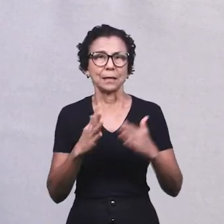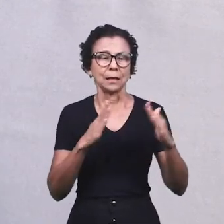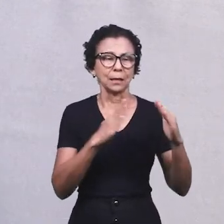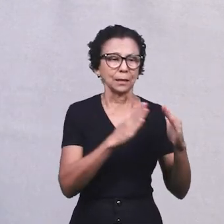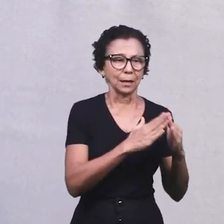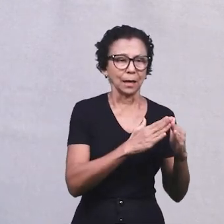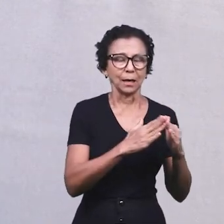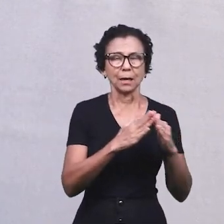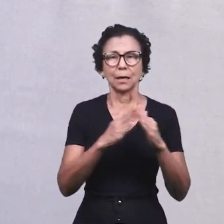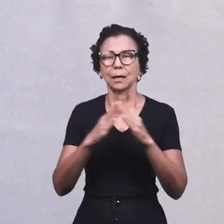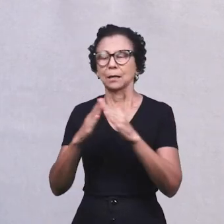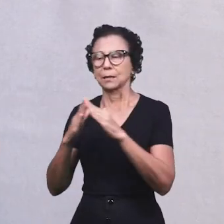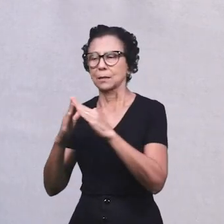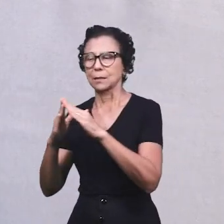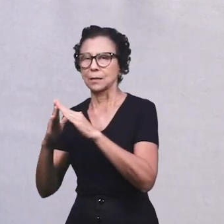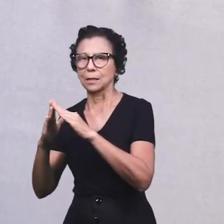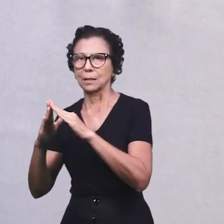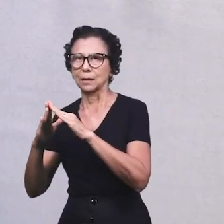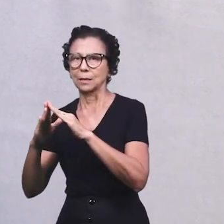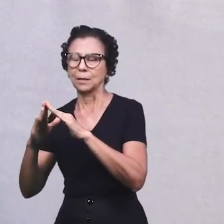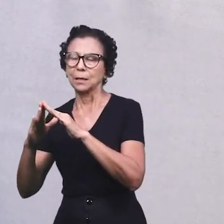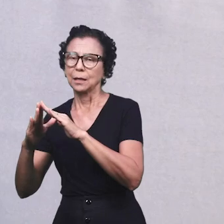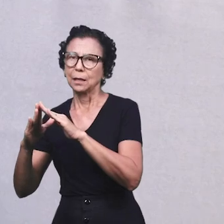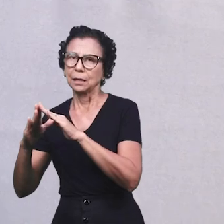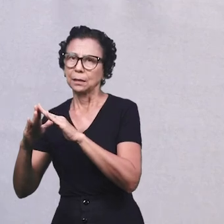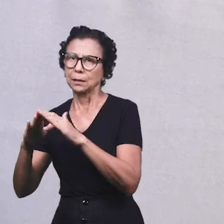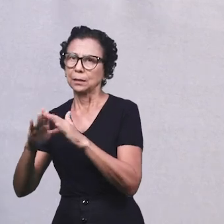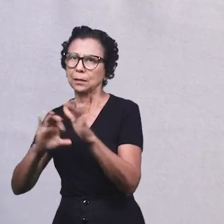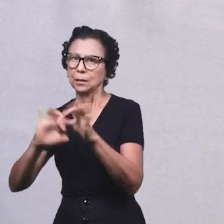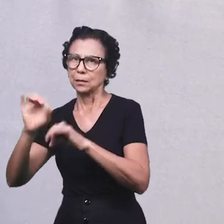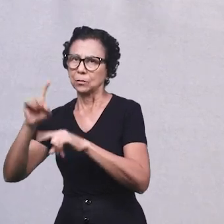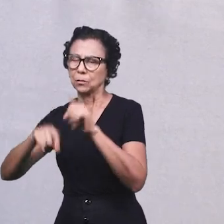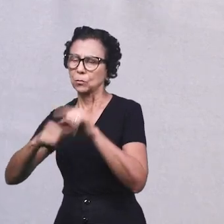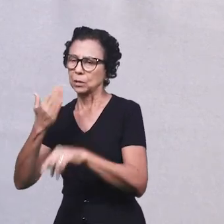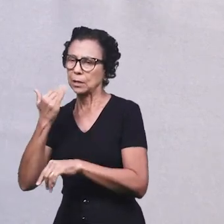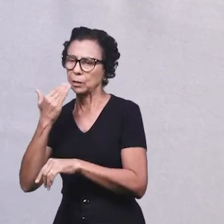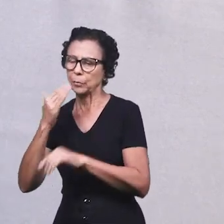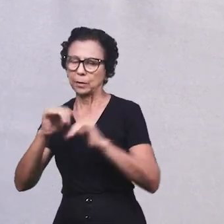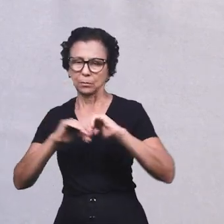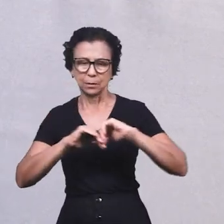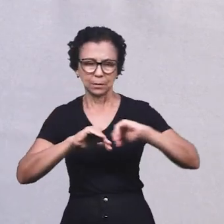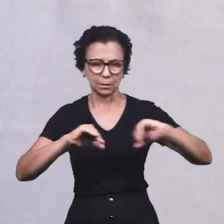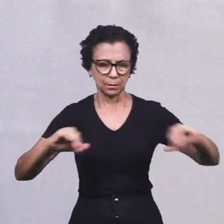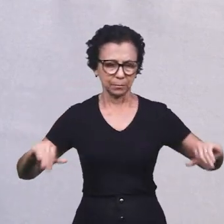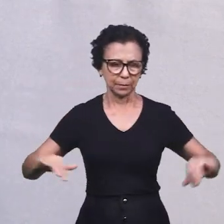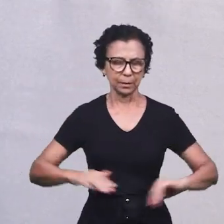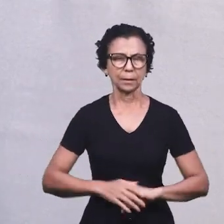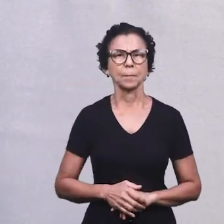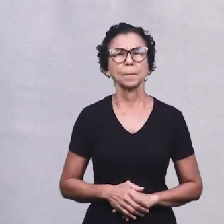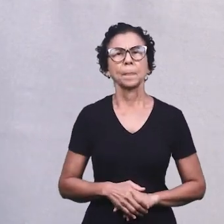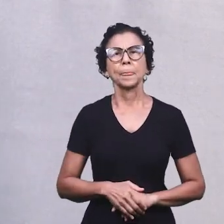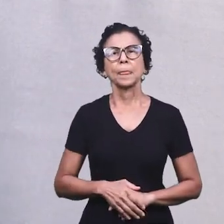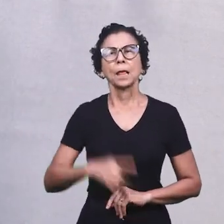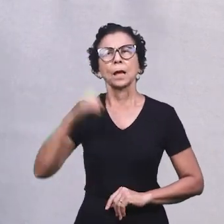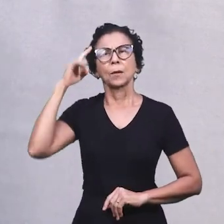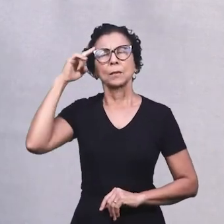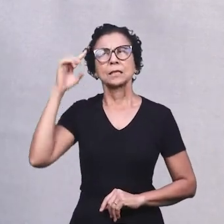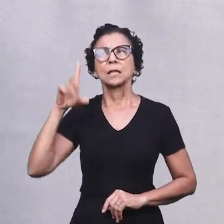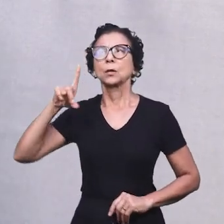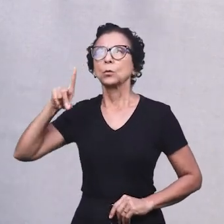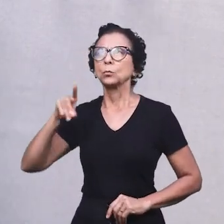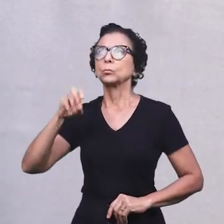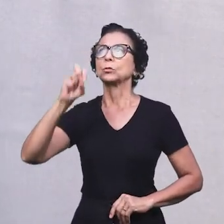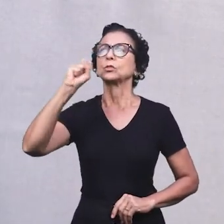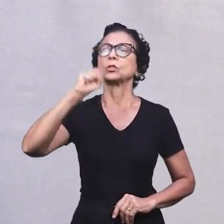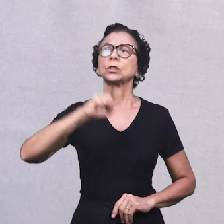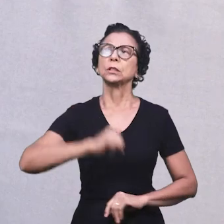as coisas de casa e as coisas de produção, foi quando eu botei na minha cabeça o seguinte: um dia eu quero ter uma fábrica